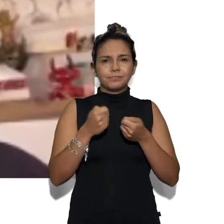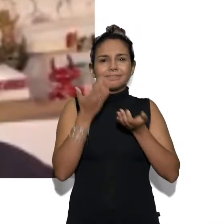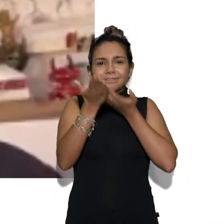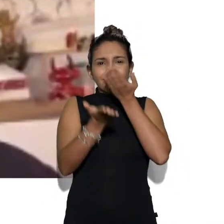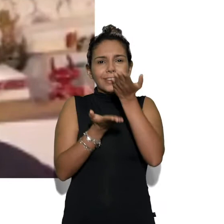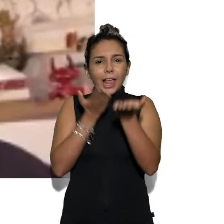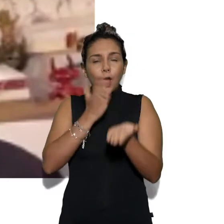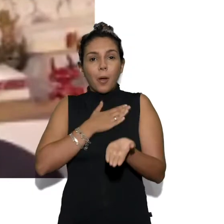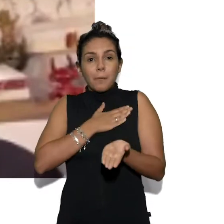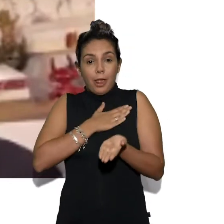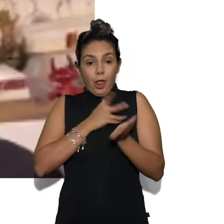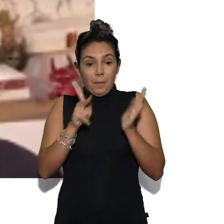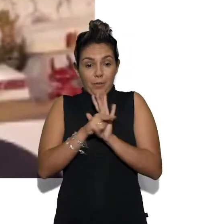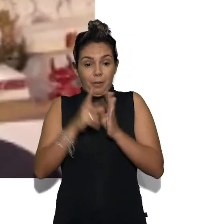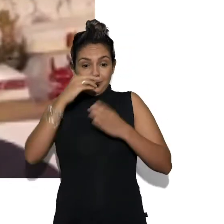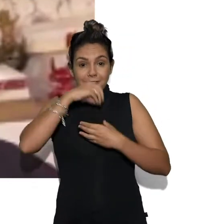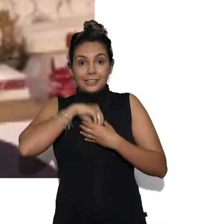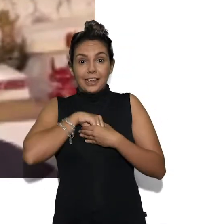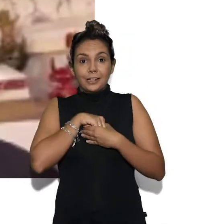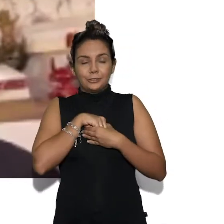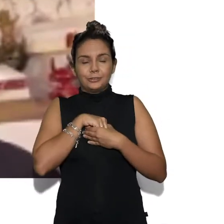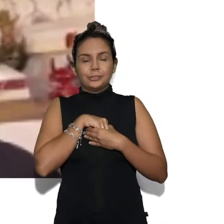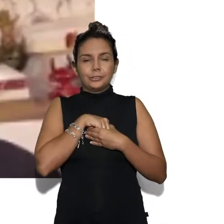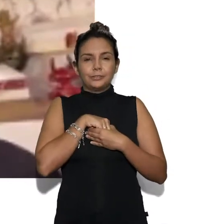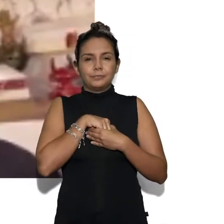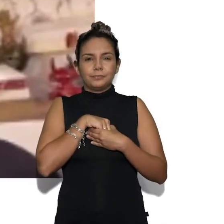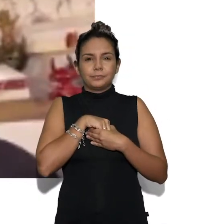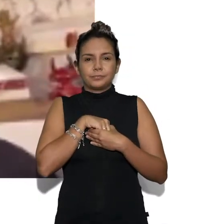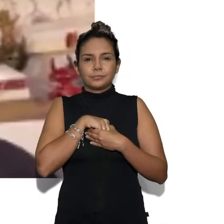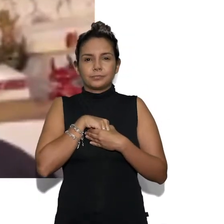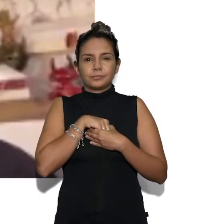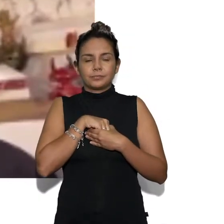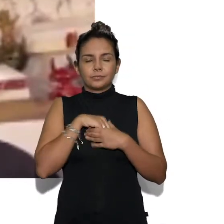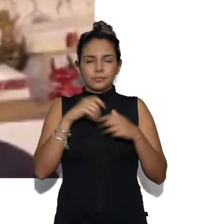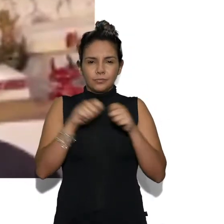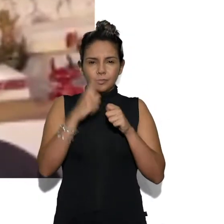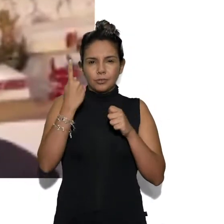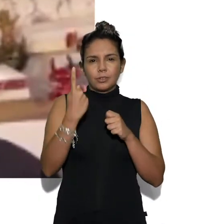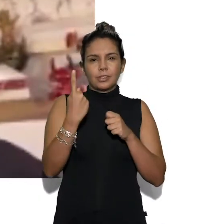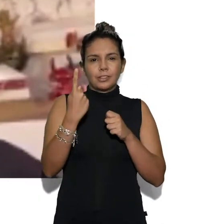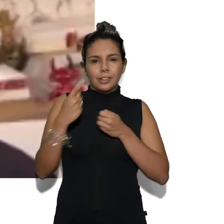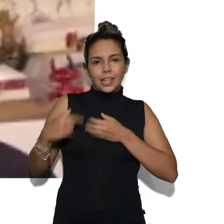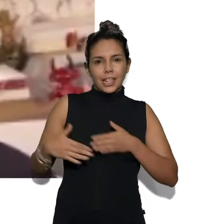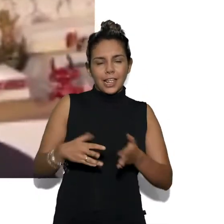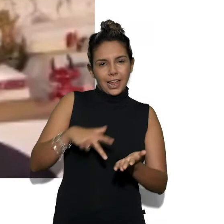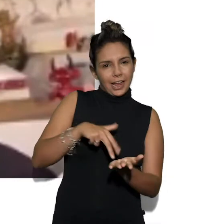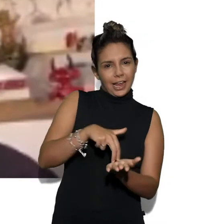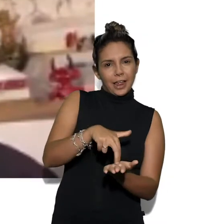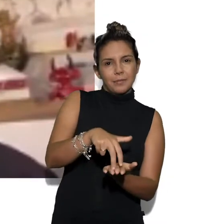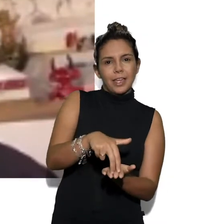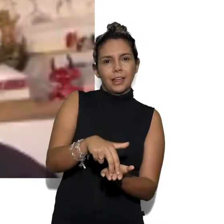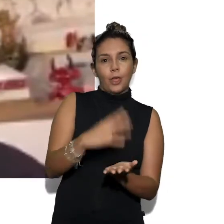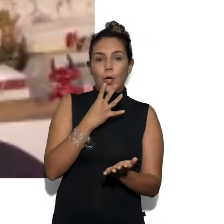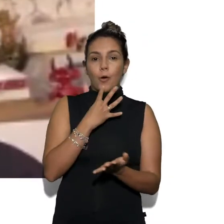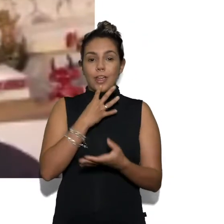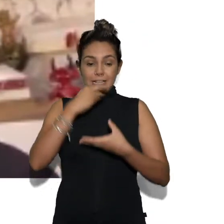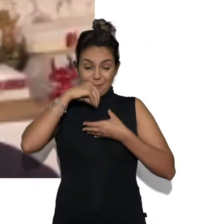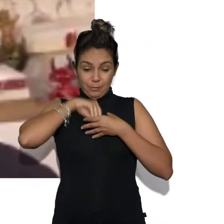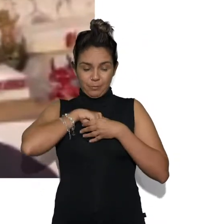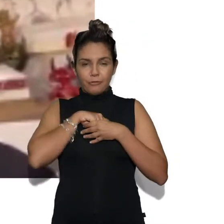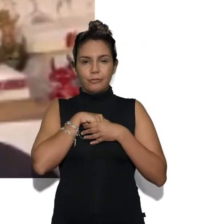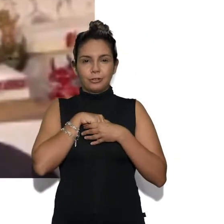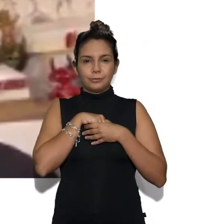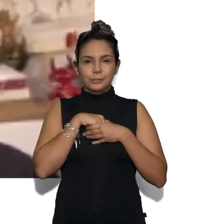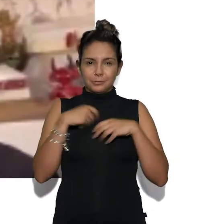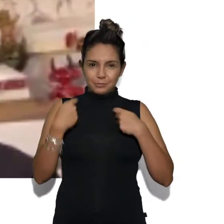comigo como se fizesse uma espécie de caminhada de autorreconhecimento, e